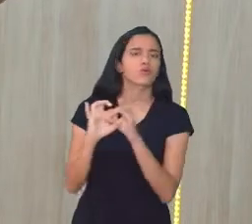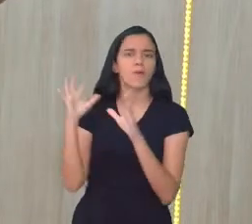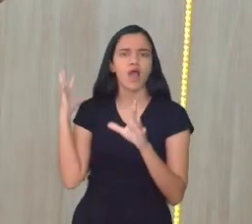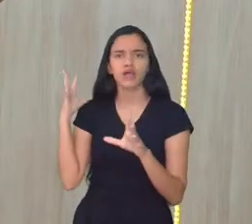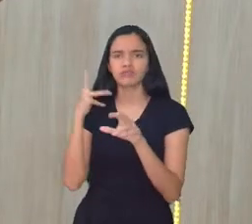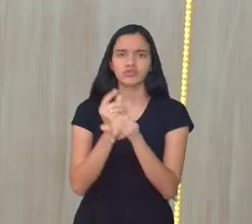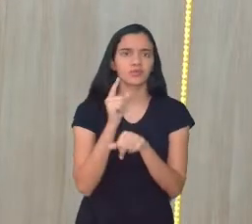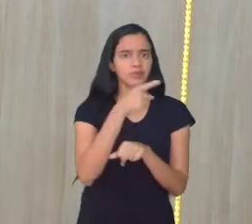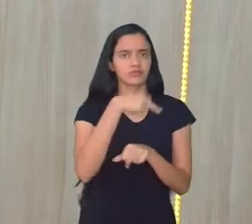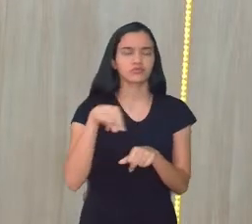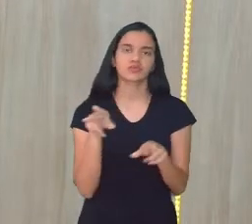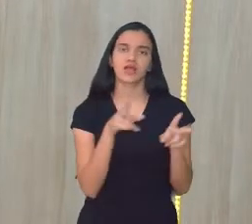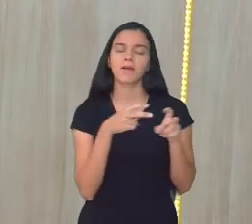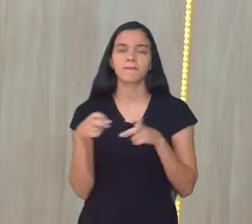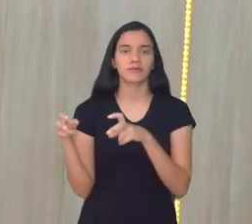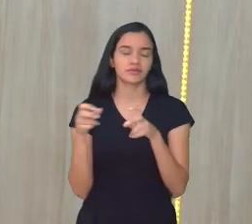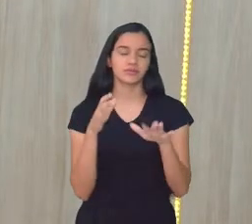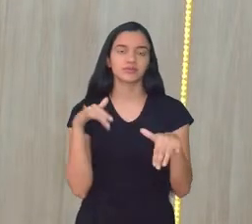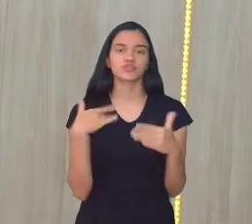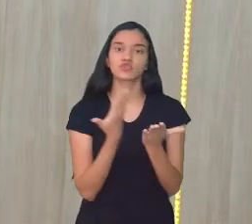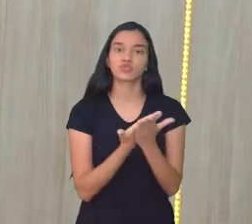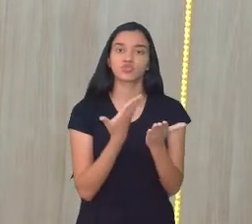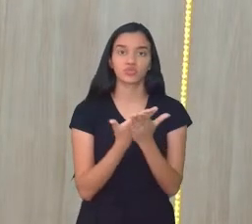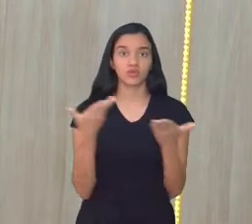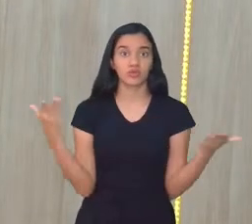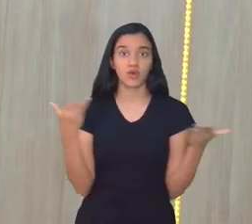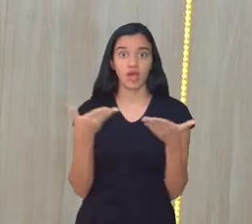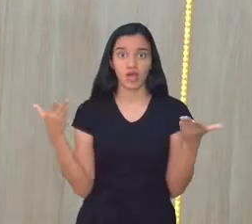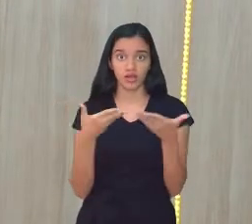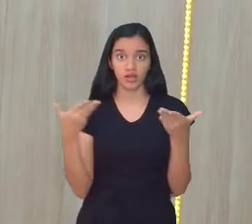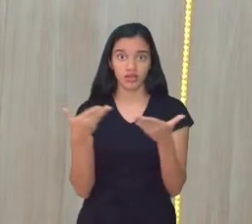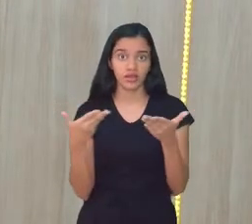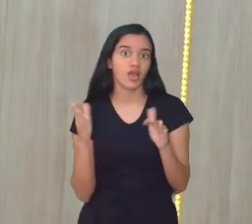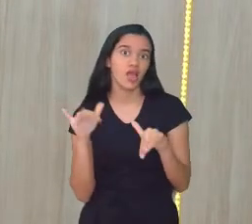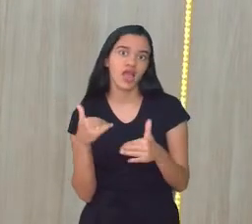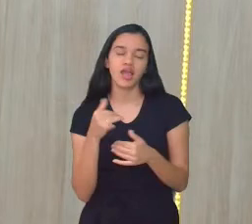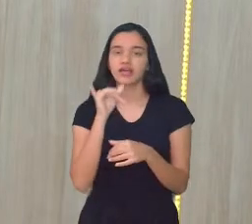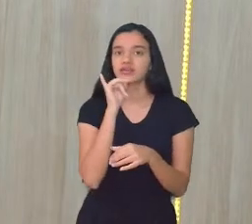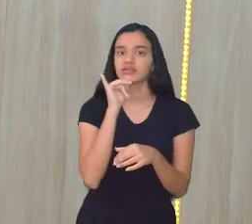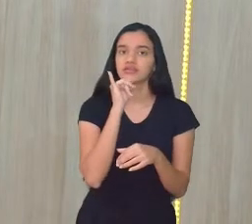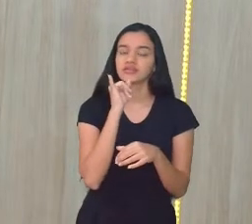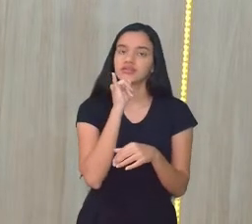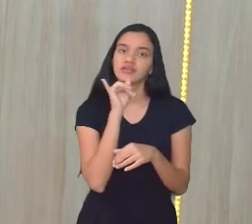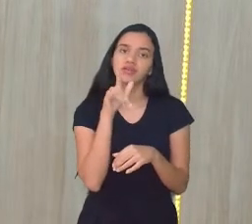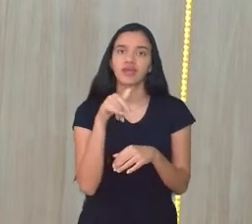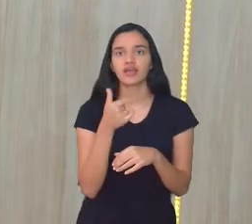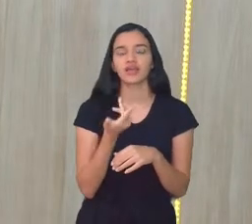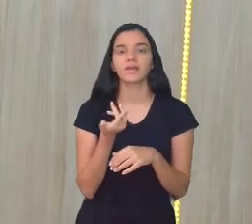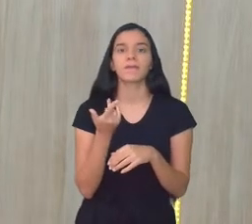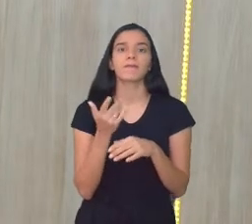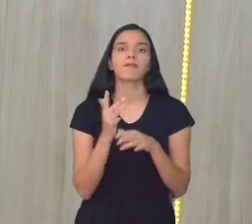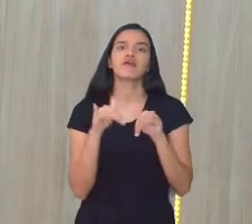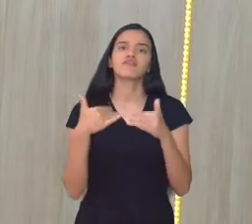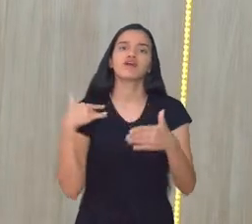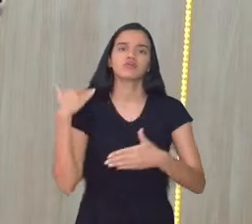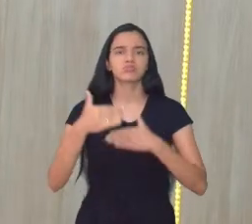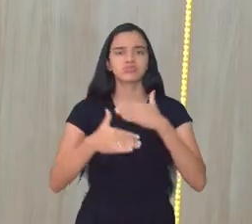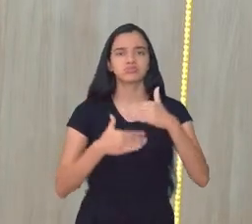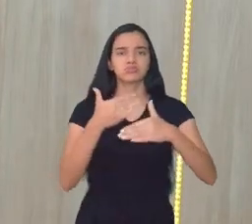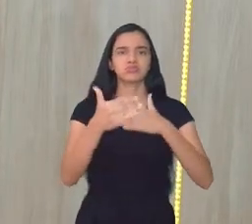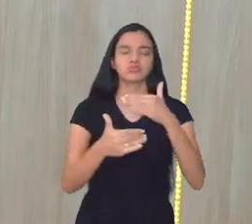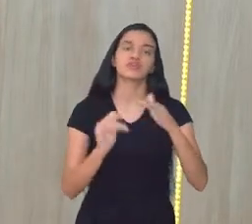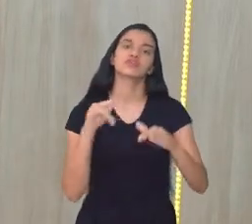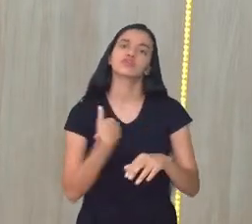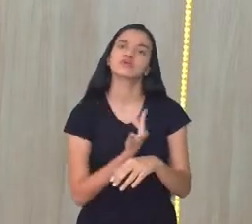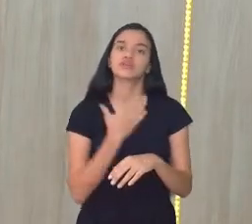que vocês percebam que o que a gente está trabalhando agora vai se estender, né? Então a